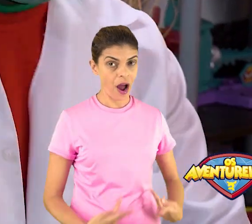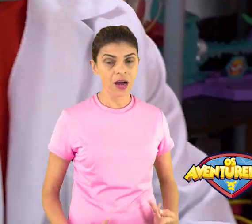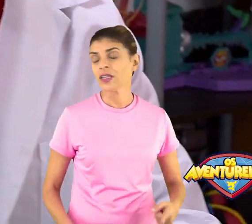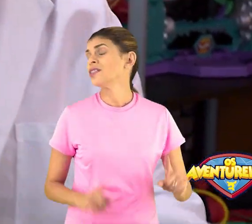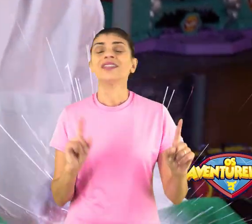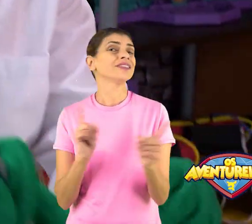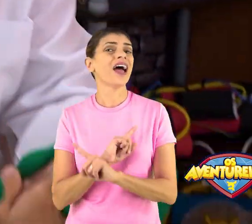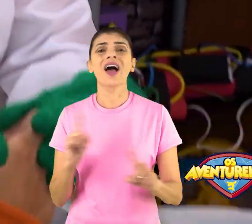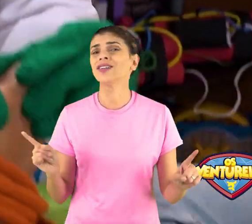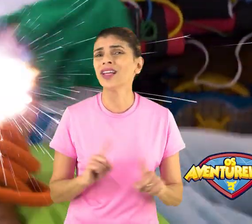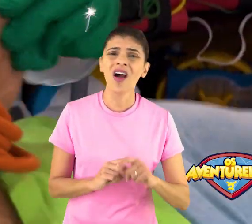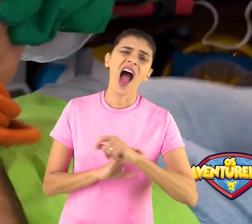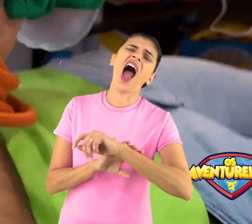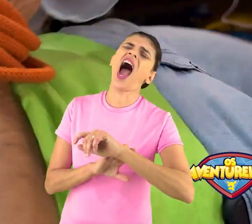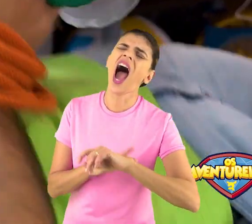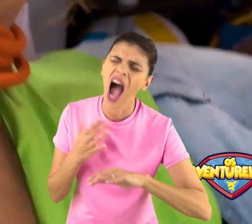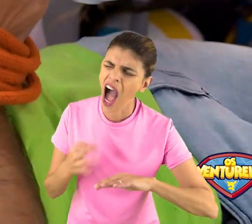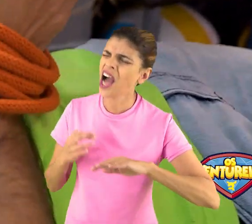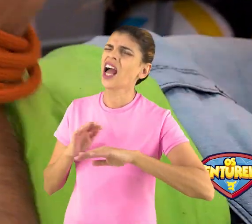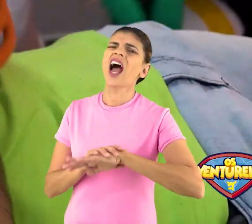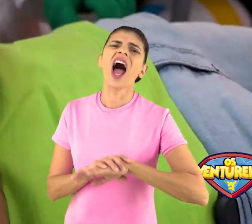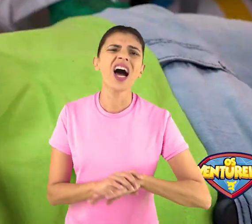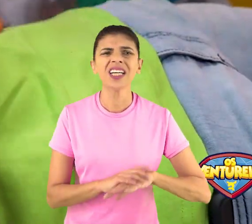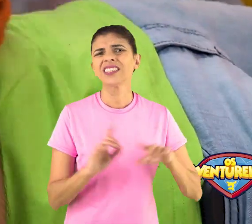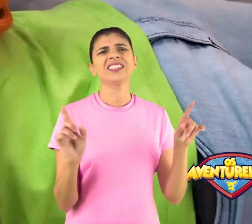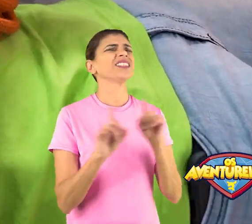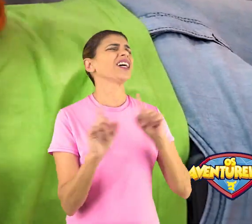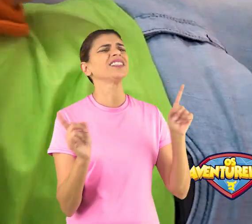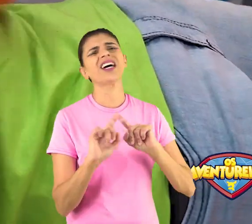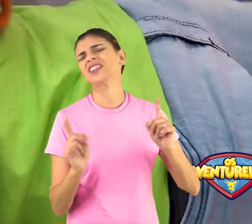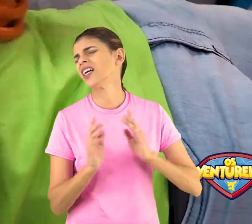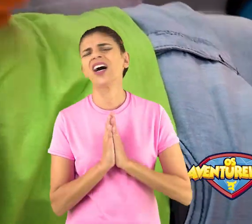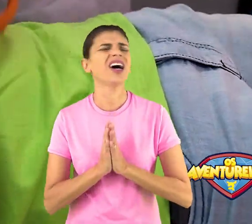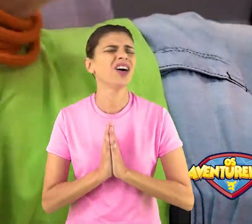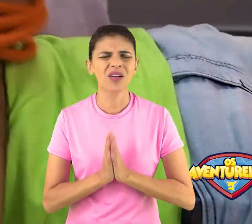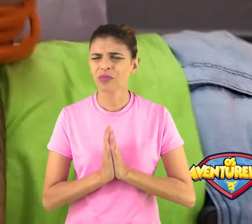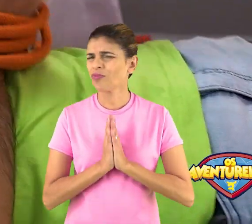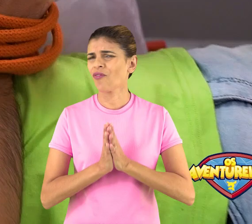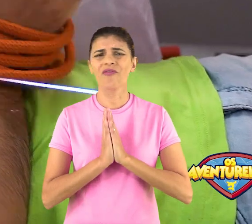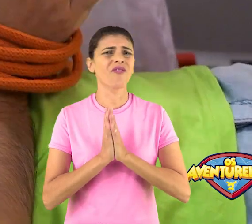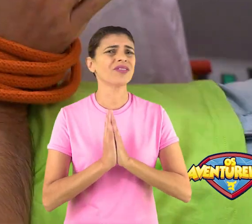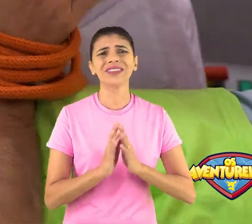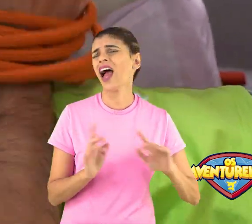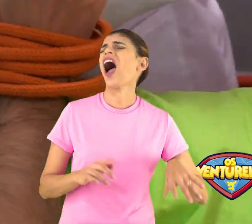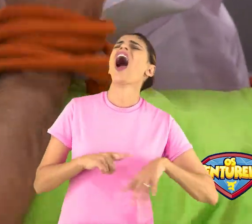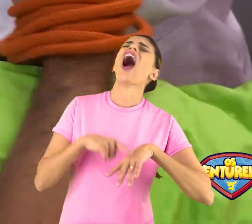Não! Não! Ai, meu dedinho! Não! Meu dedinho! Ai, meu dedinho!